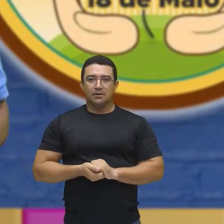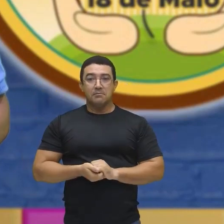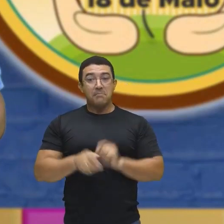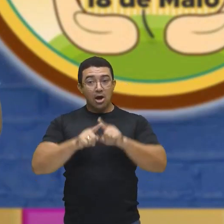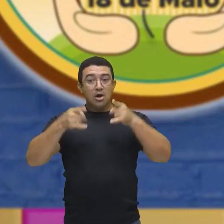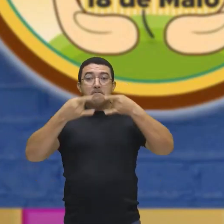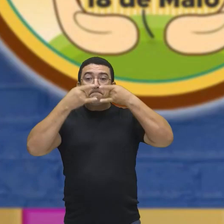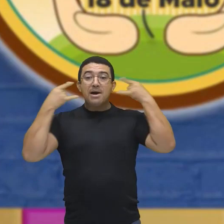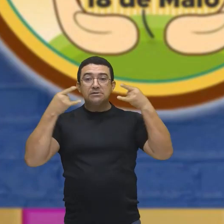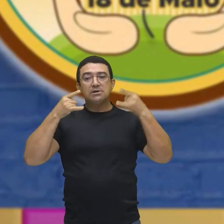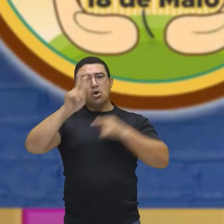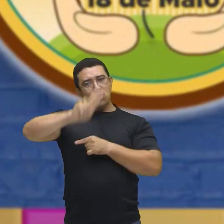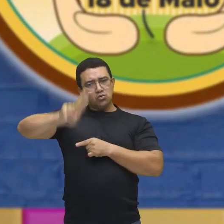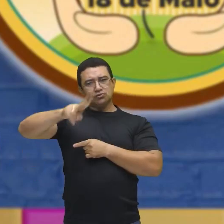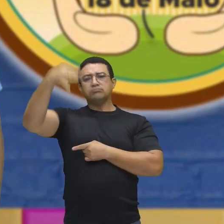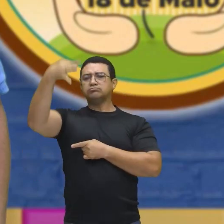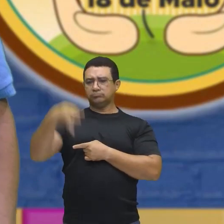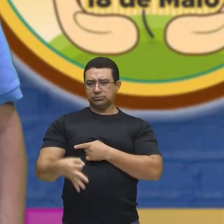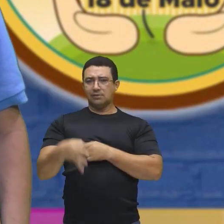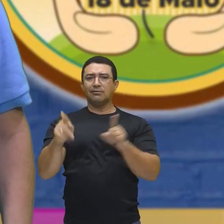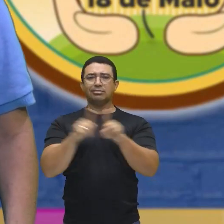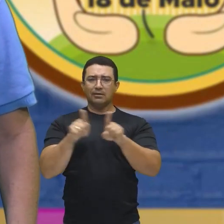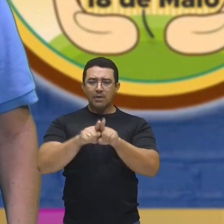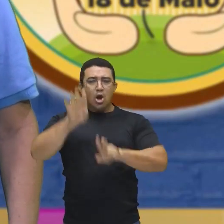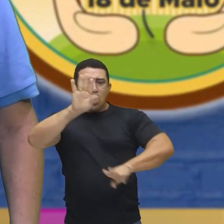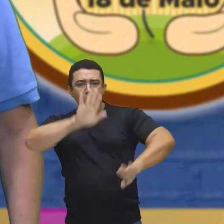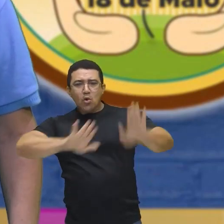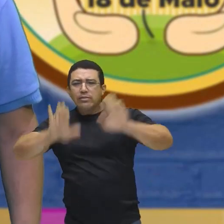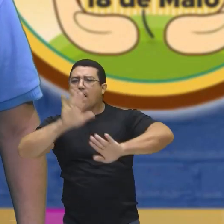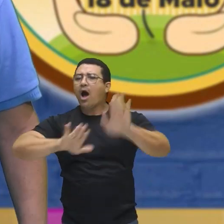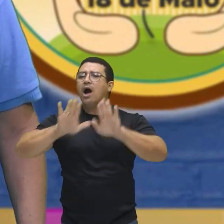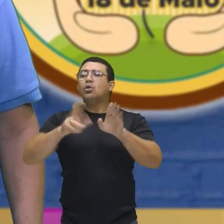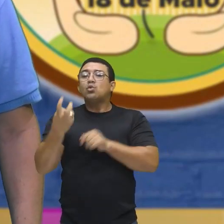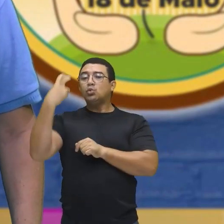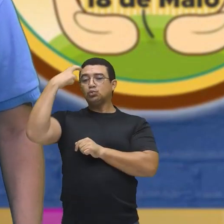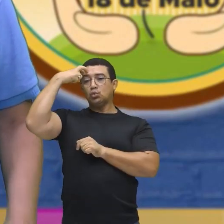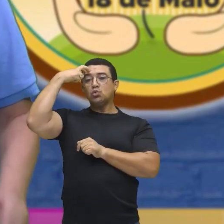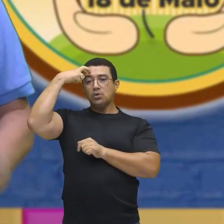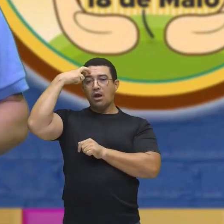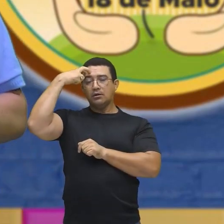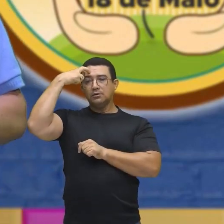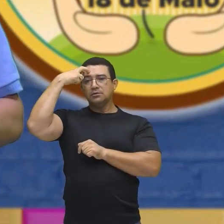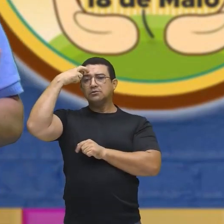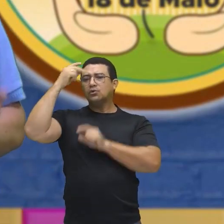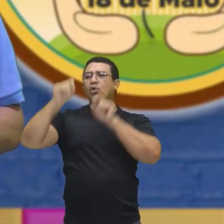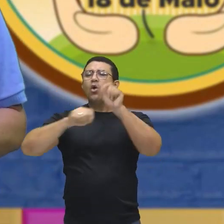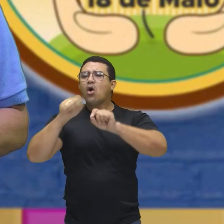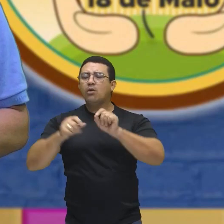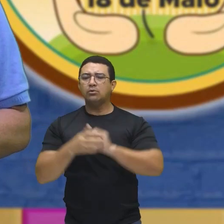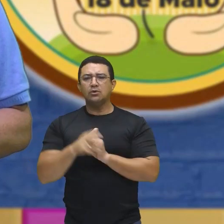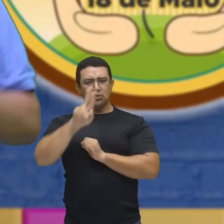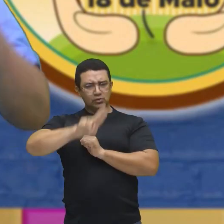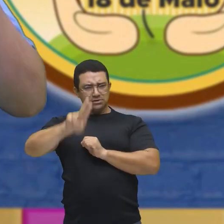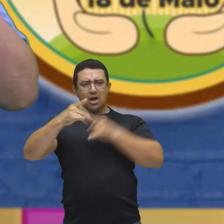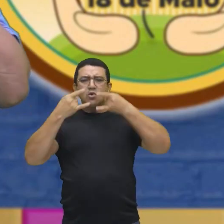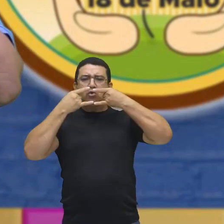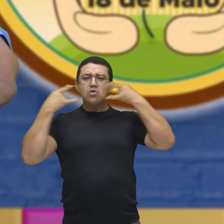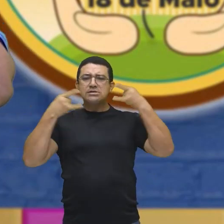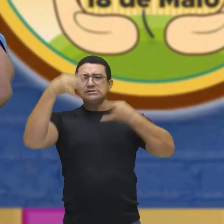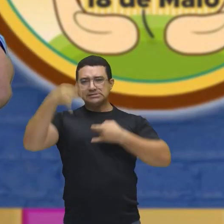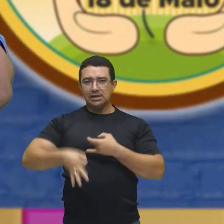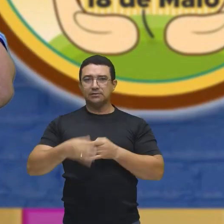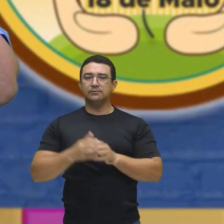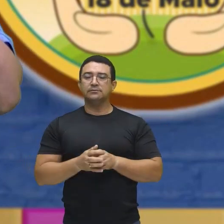correta, assim como nós também devemos cuidar da nossa cultura de forma correta. Qual é o uso correto da máscara?